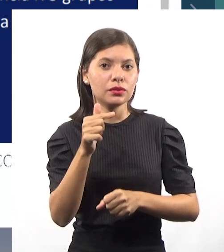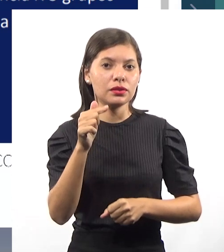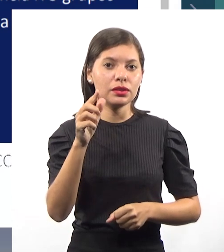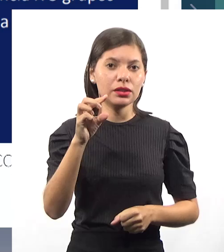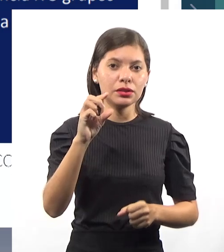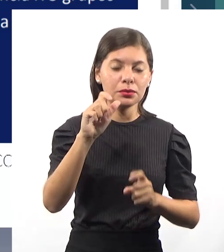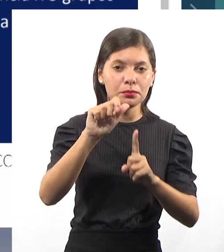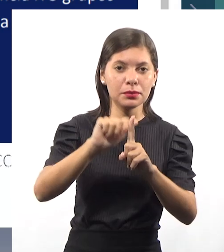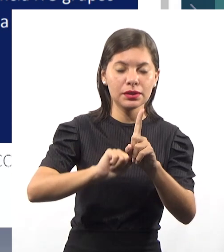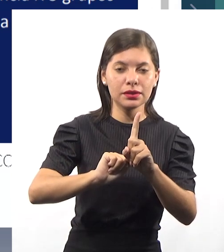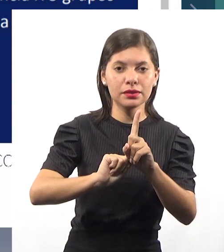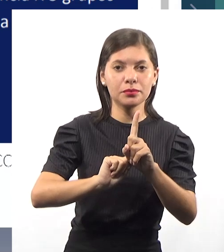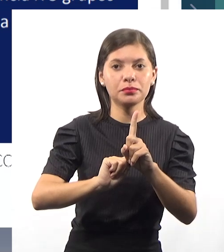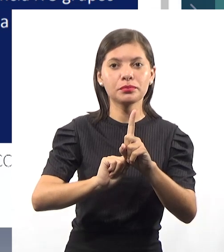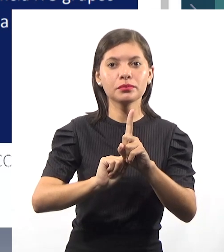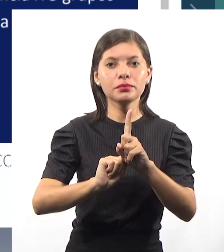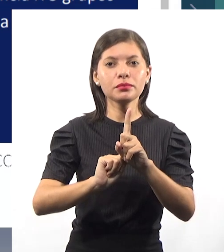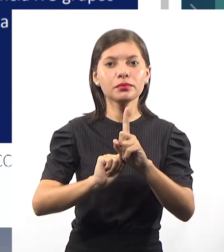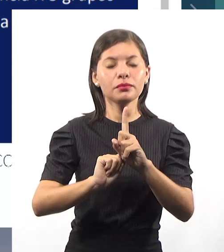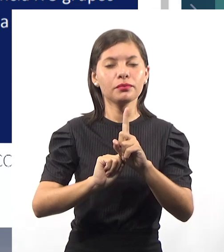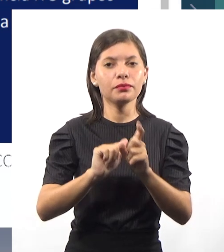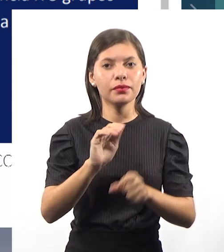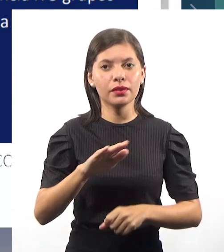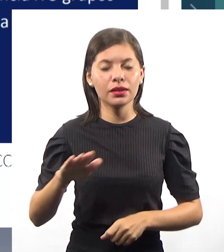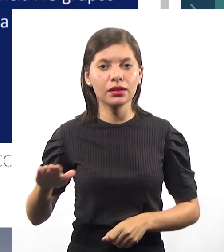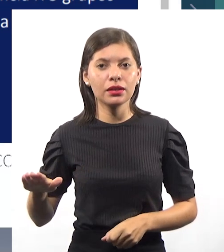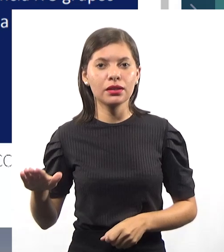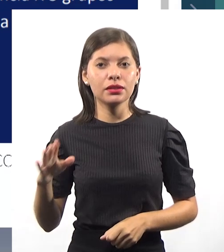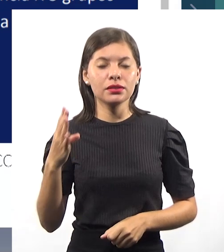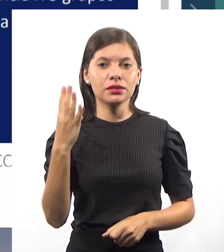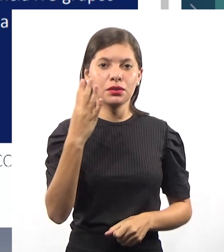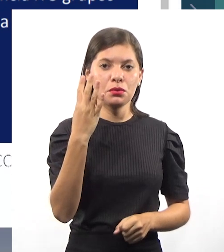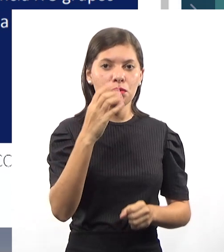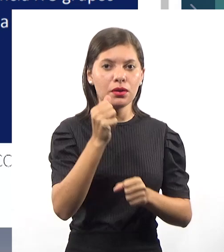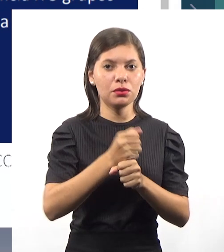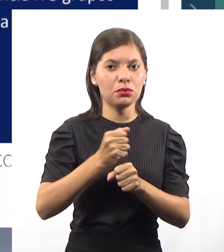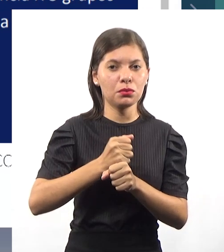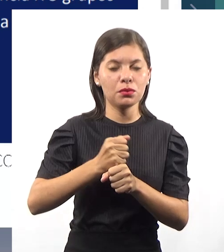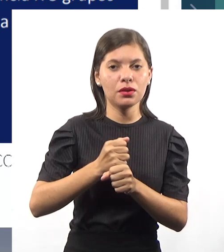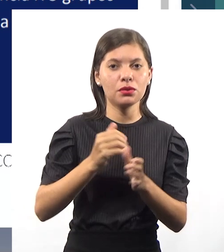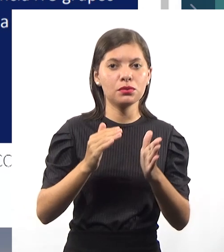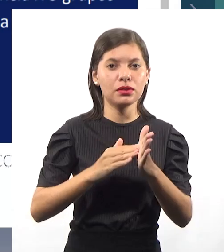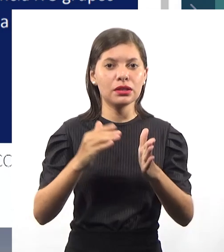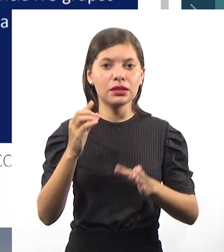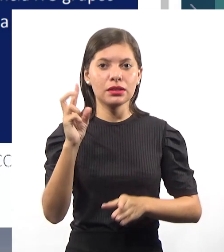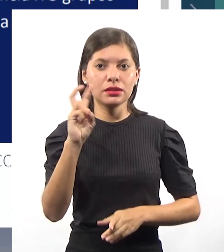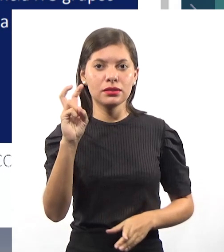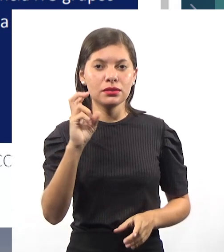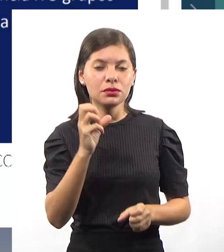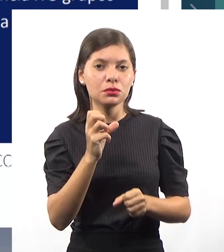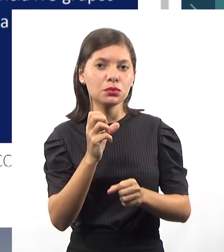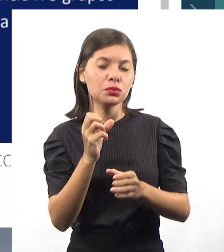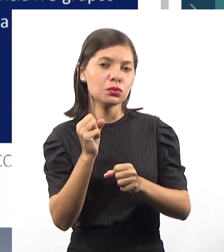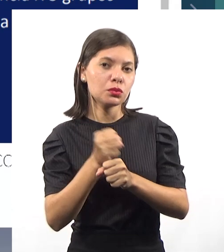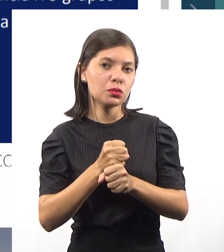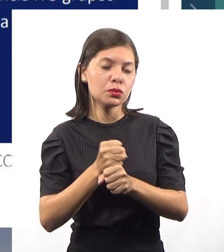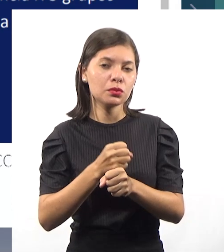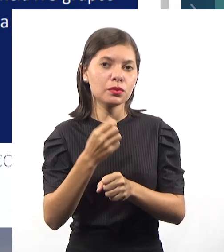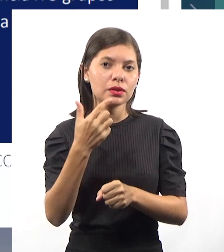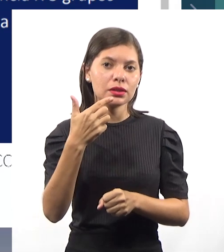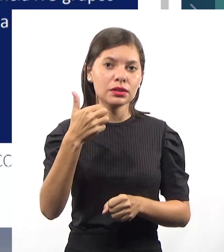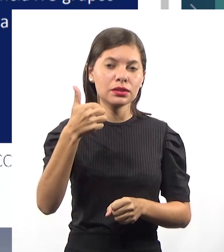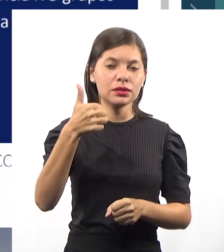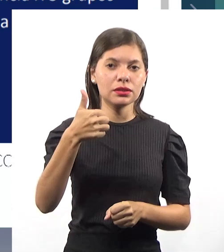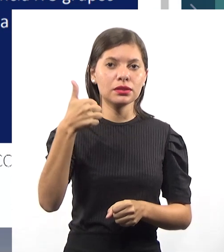3 anos e 11 meses, e as crianças pequenas, onde vai se encaixar a pré-escola, que é de 4 anos a 5 anos e 11